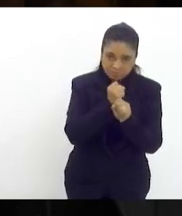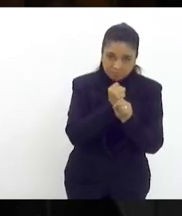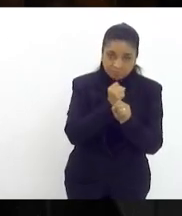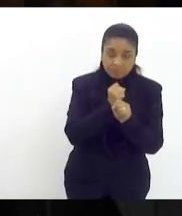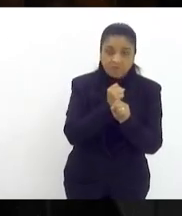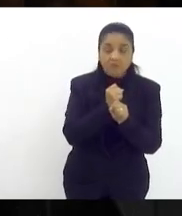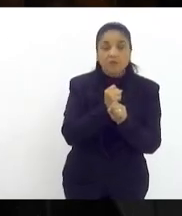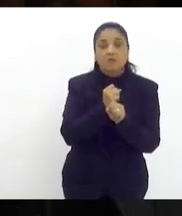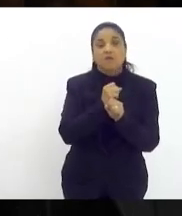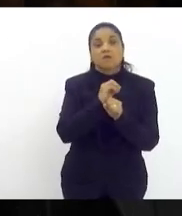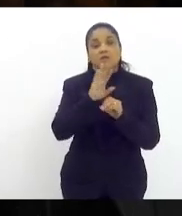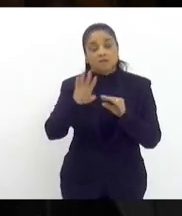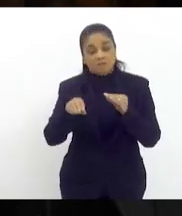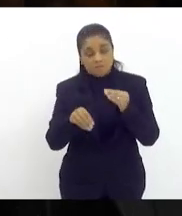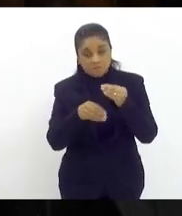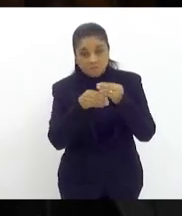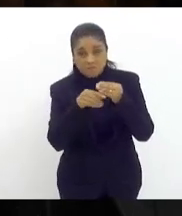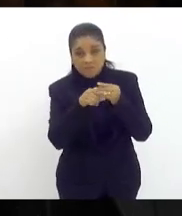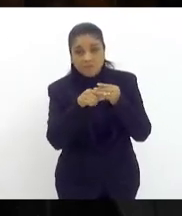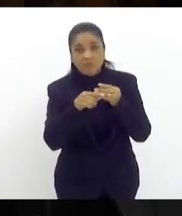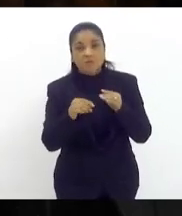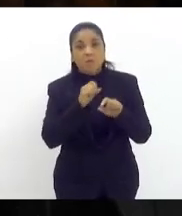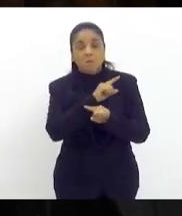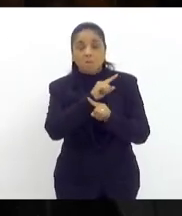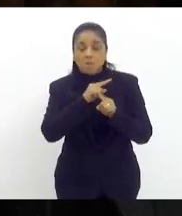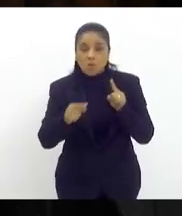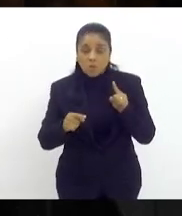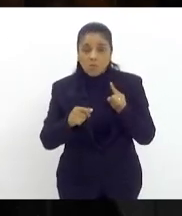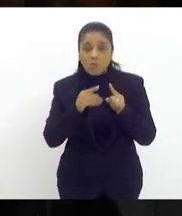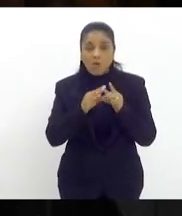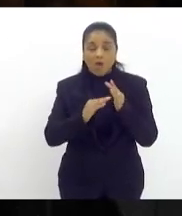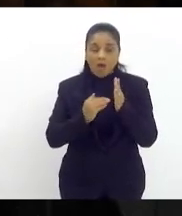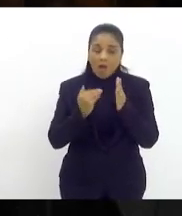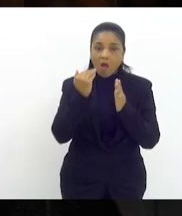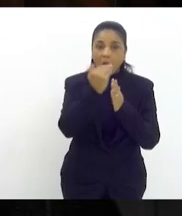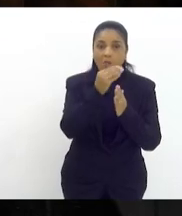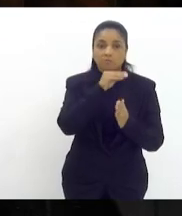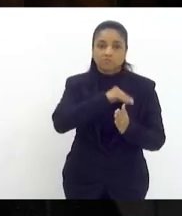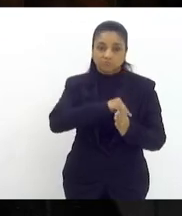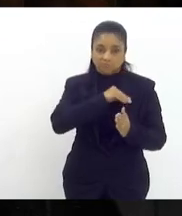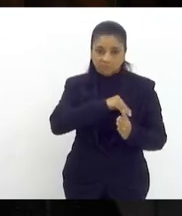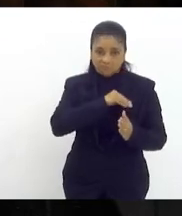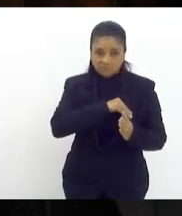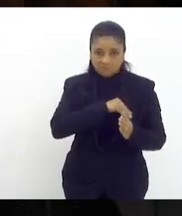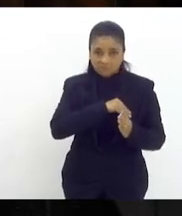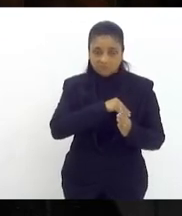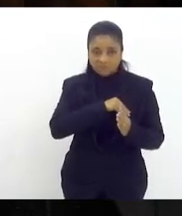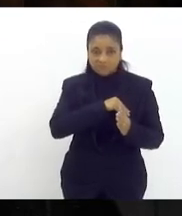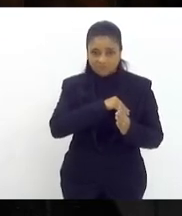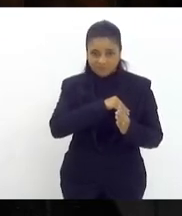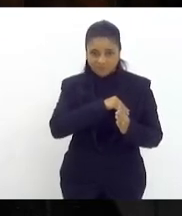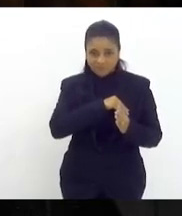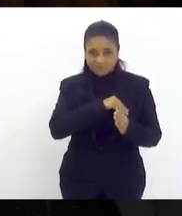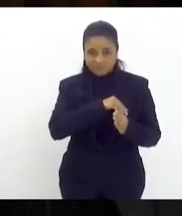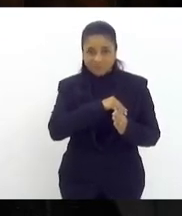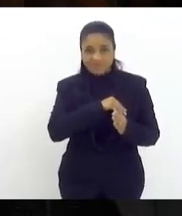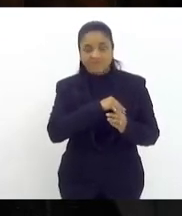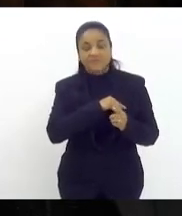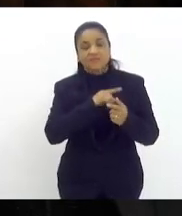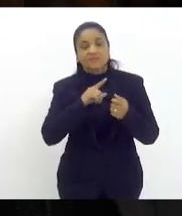aumento e reajuste de pessoal inciso 1 do artigo